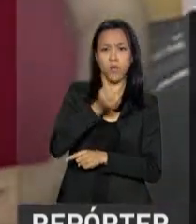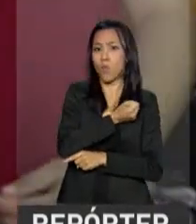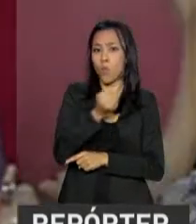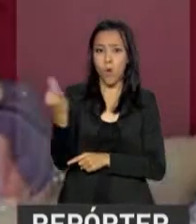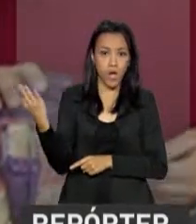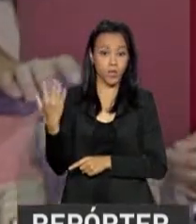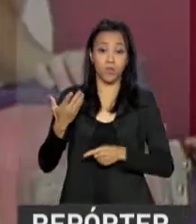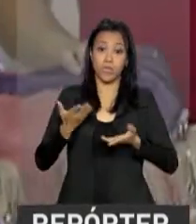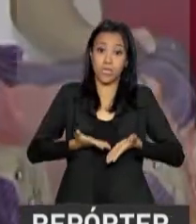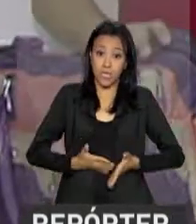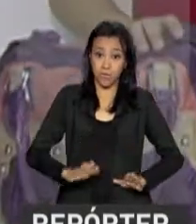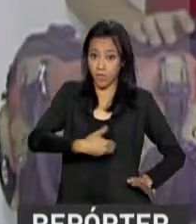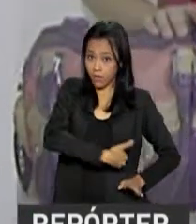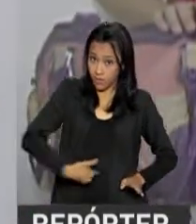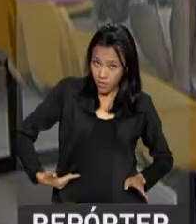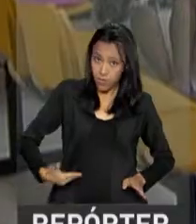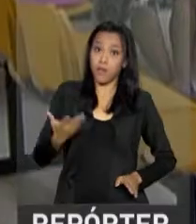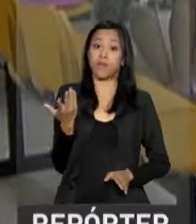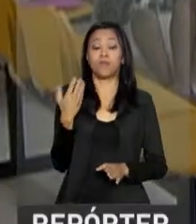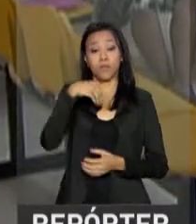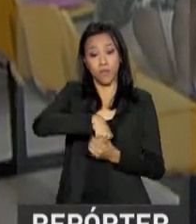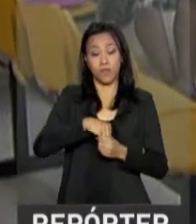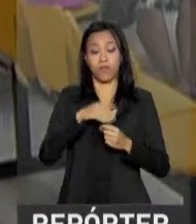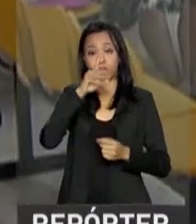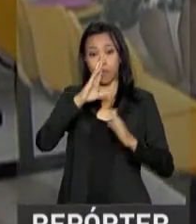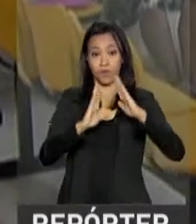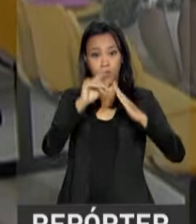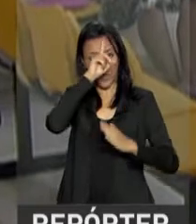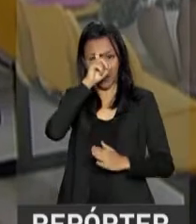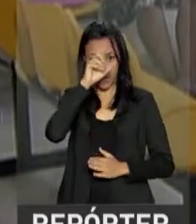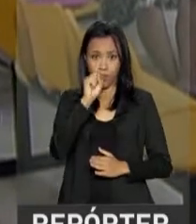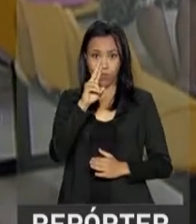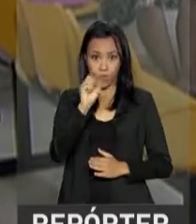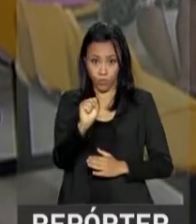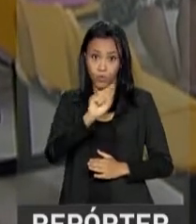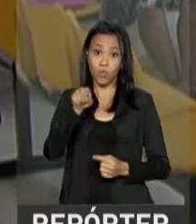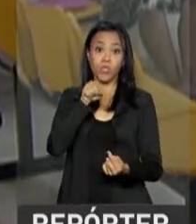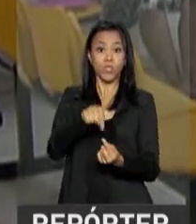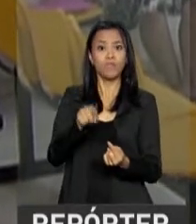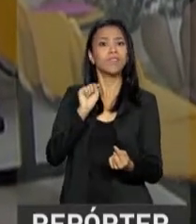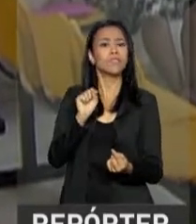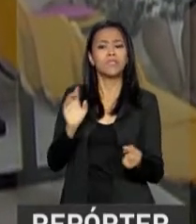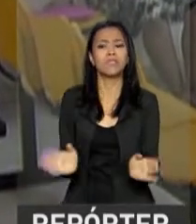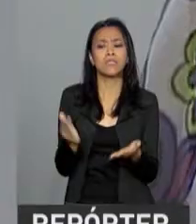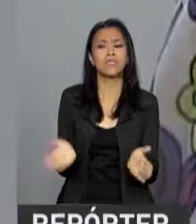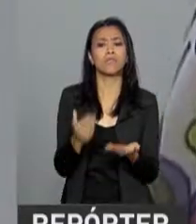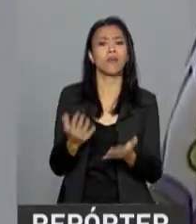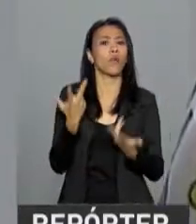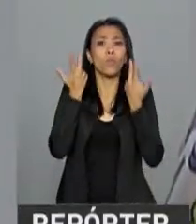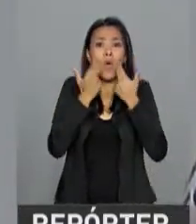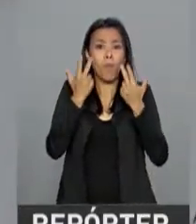em unidades do sistema único de saúde e com isso adotar ações para incentivar o parto normal como